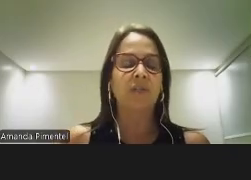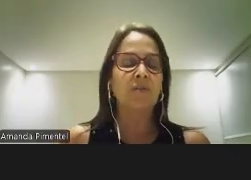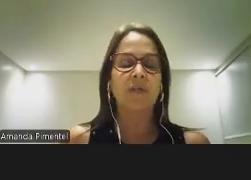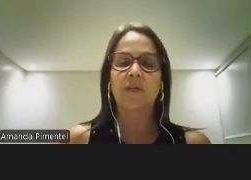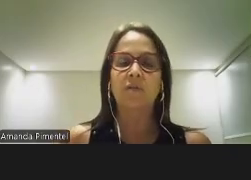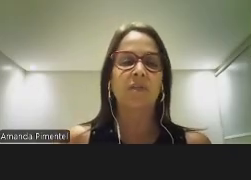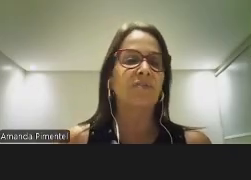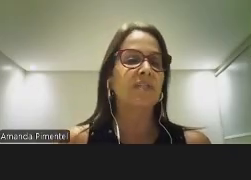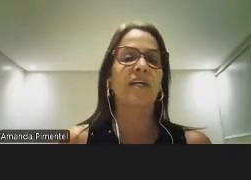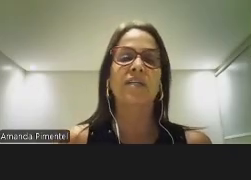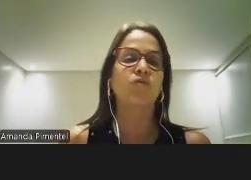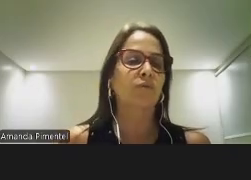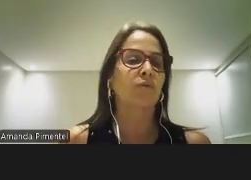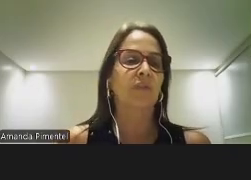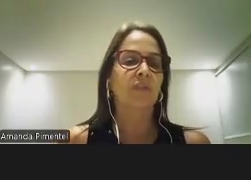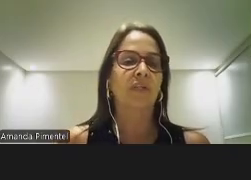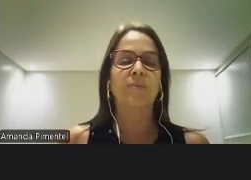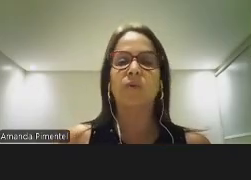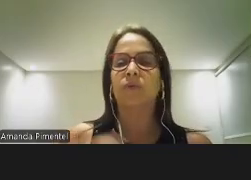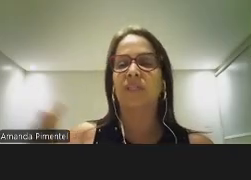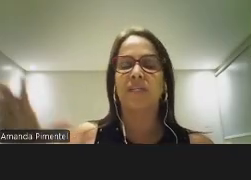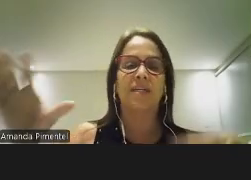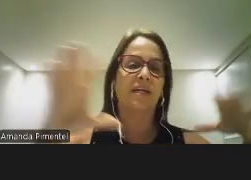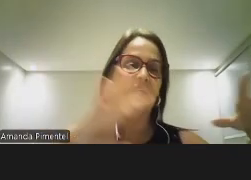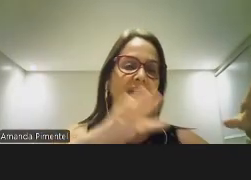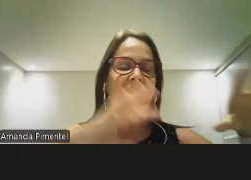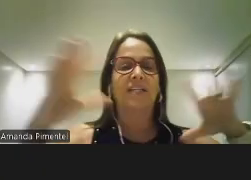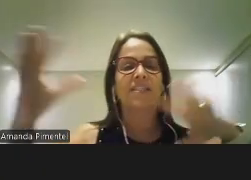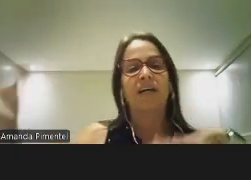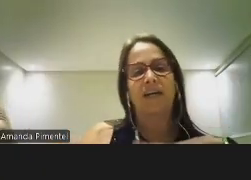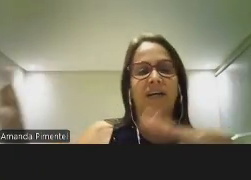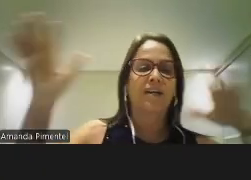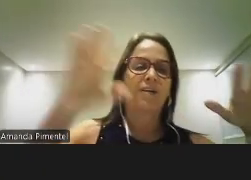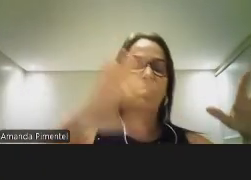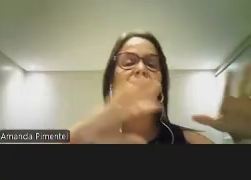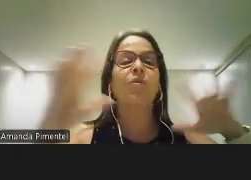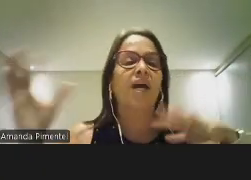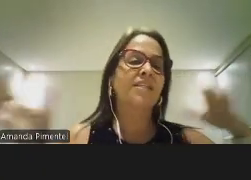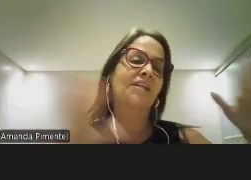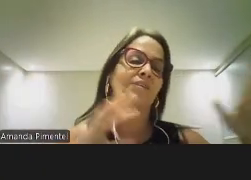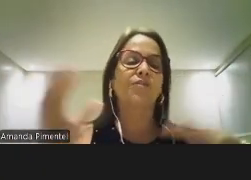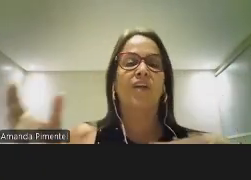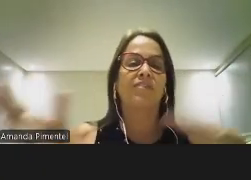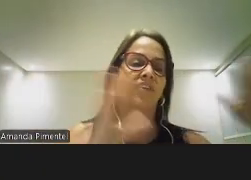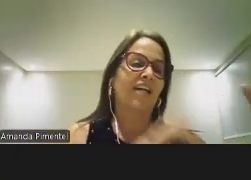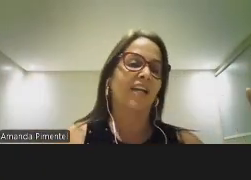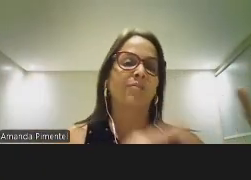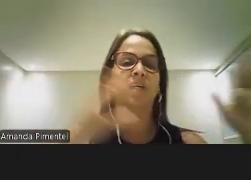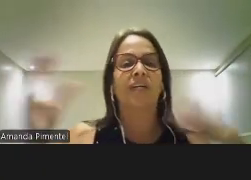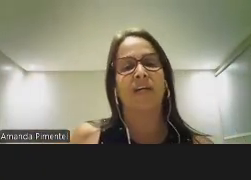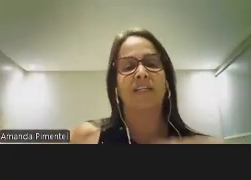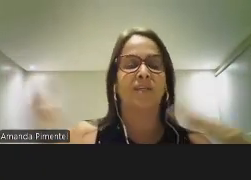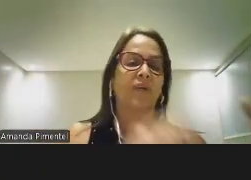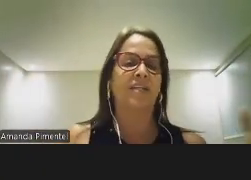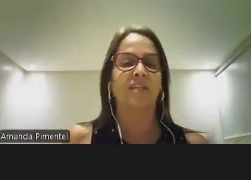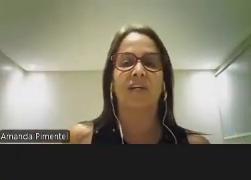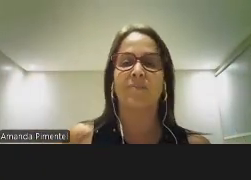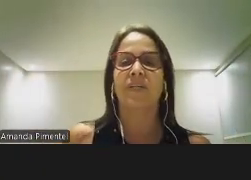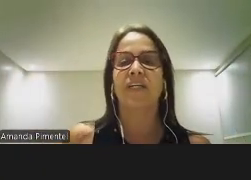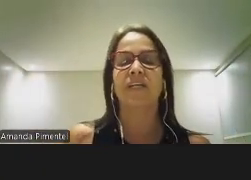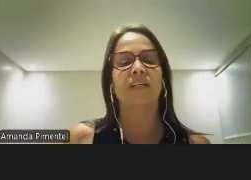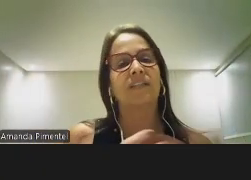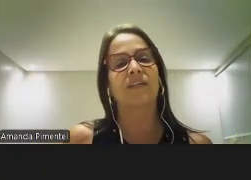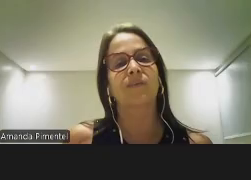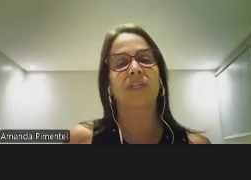porque a gente não tinha conseguido nunca fazer nada junto, né? Por conta dessa perambulação de Flavinha, Alemanha, Brasil,